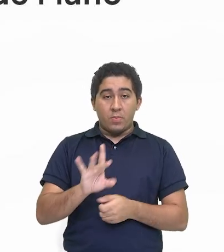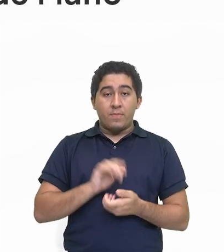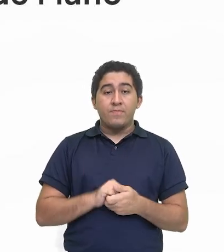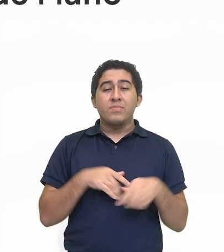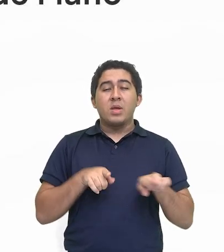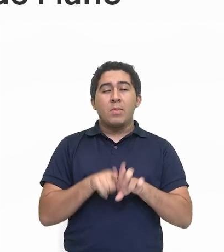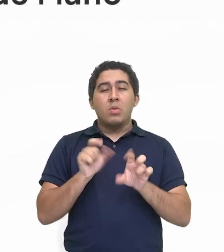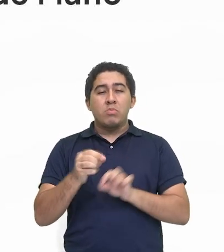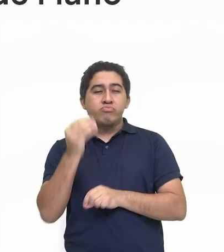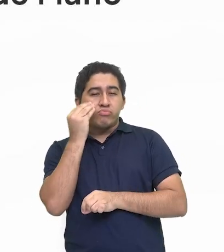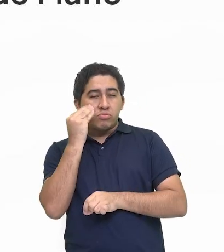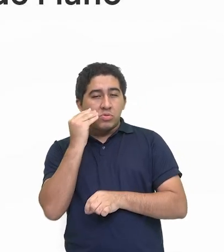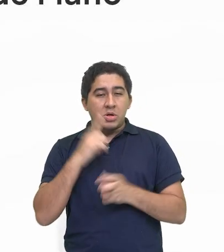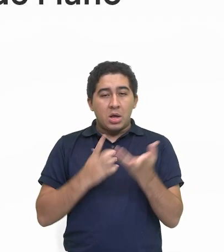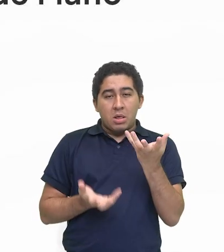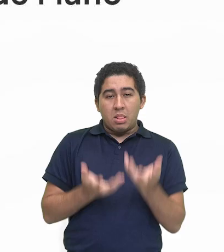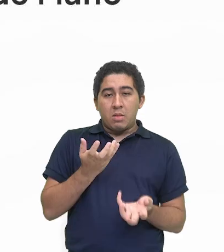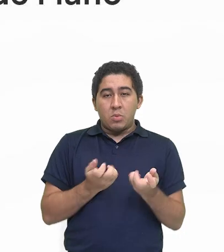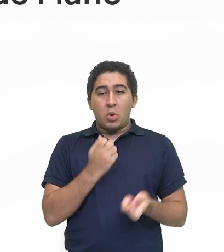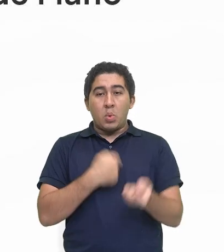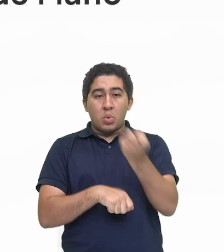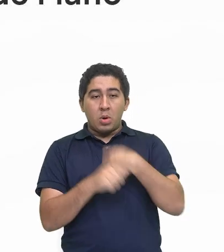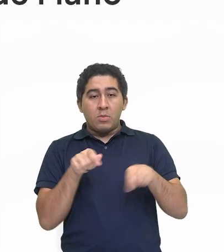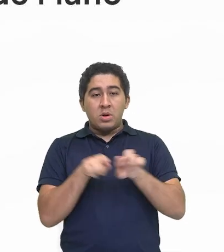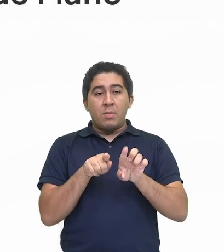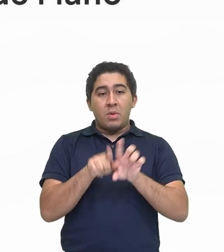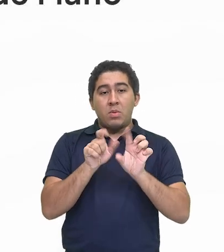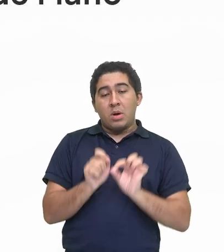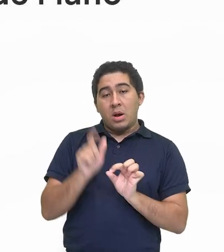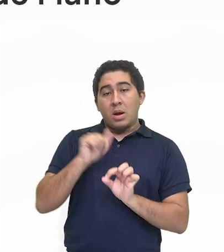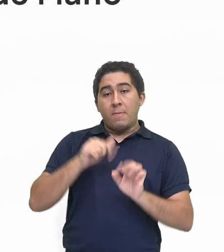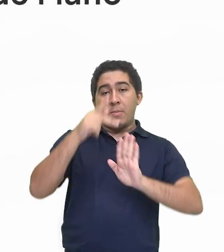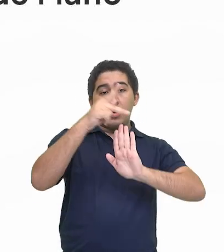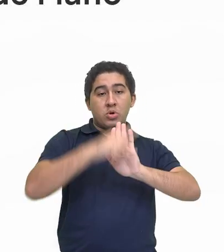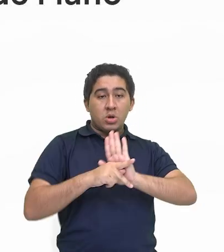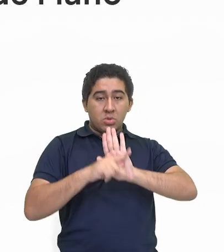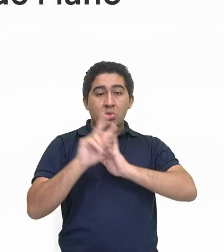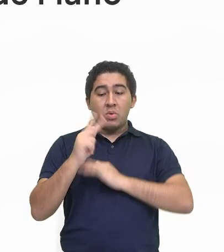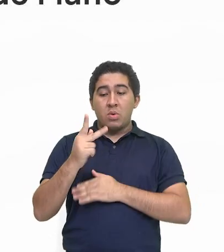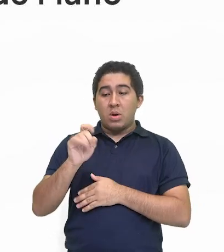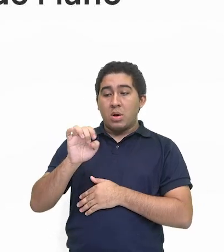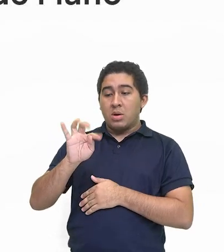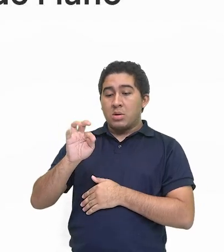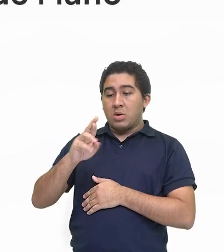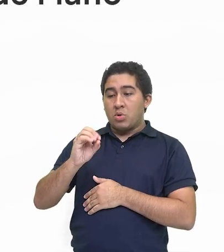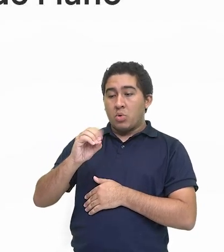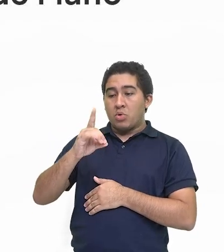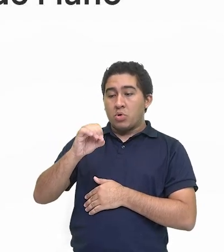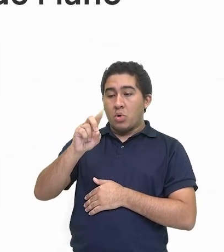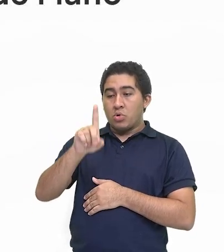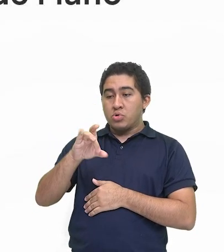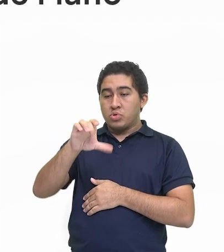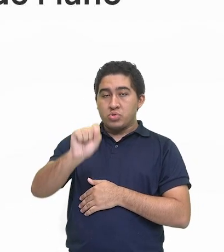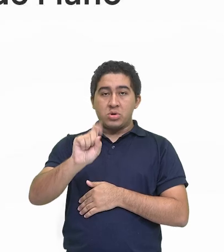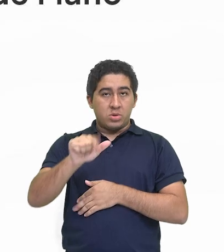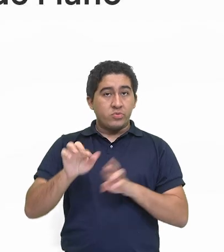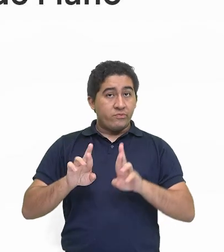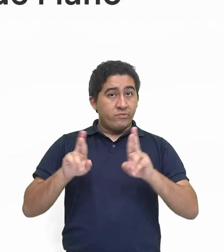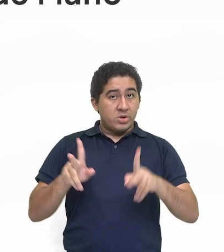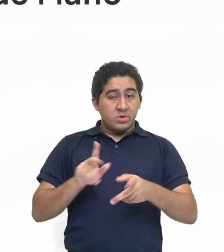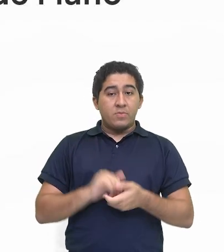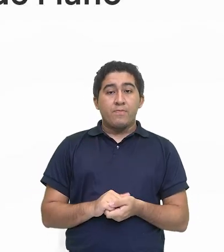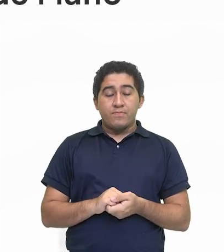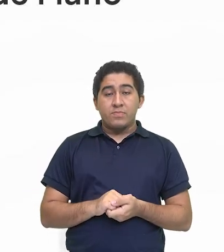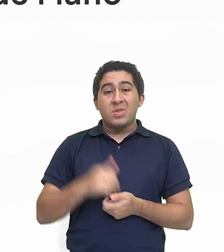de estabilização econômica através de planos heterodoxos, ou seja, diferentes, né? Seu